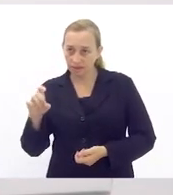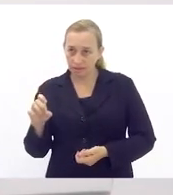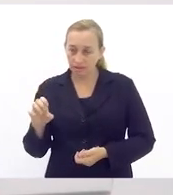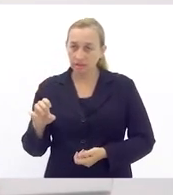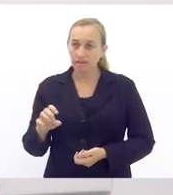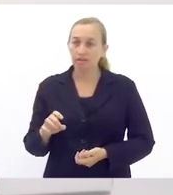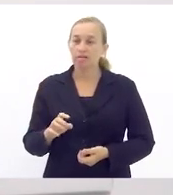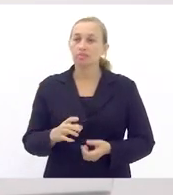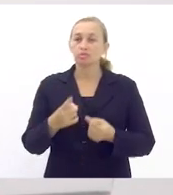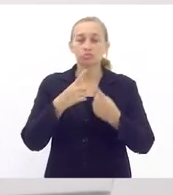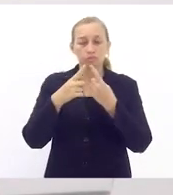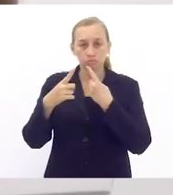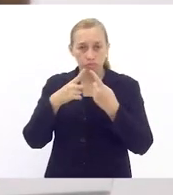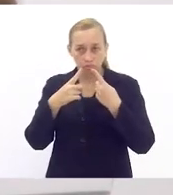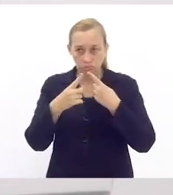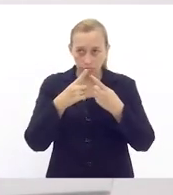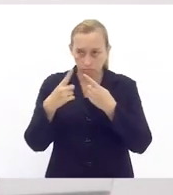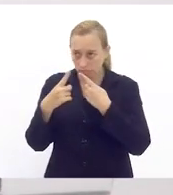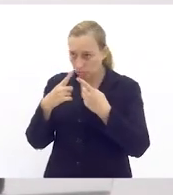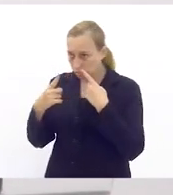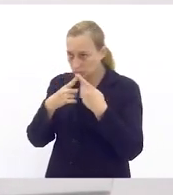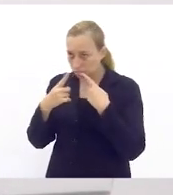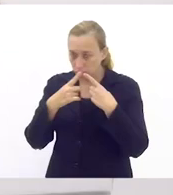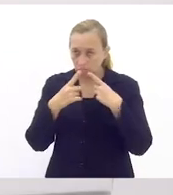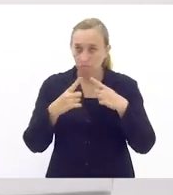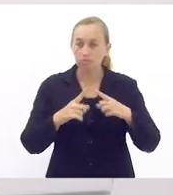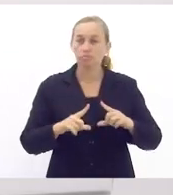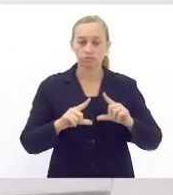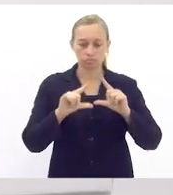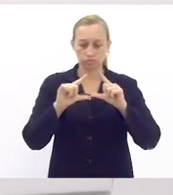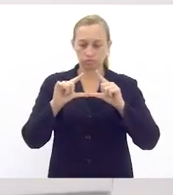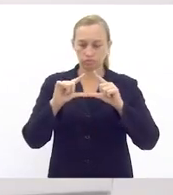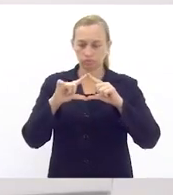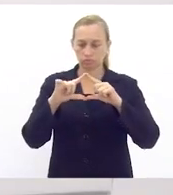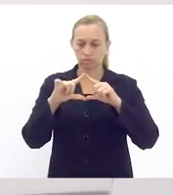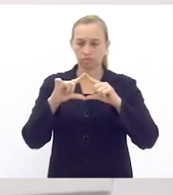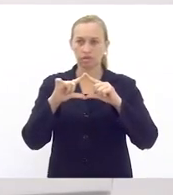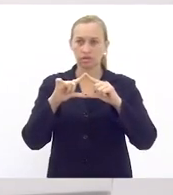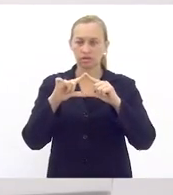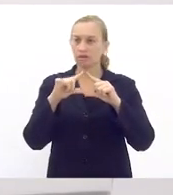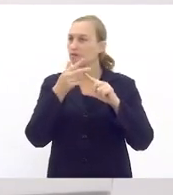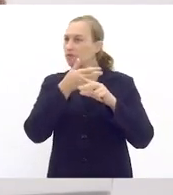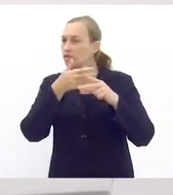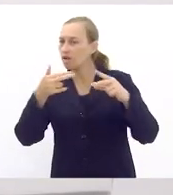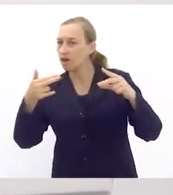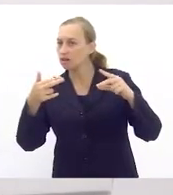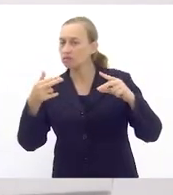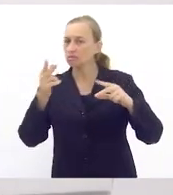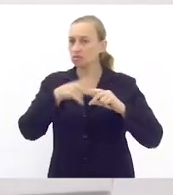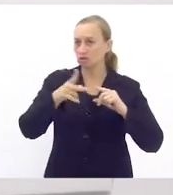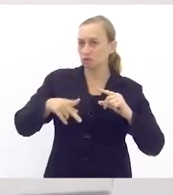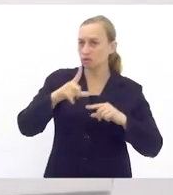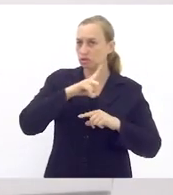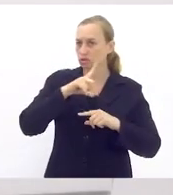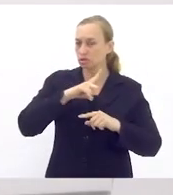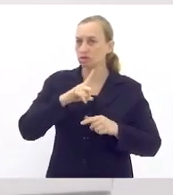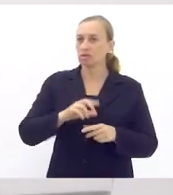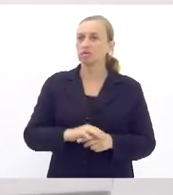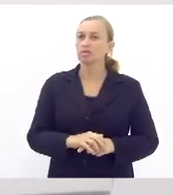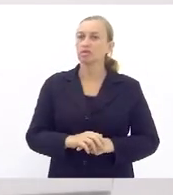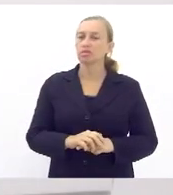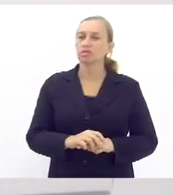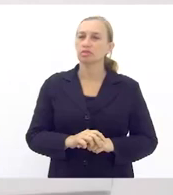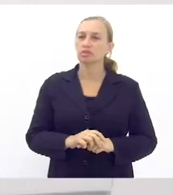numa discussão em que tinha vários professores a pirâmide que tem um